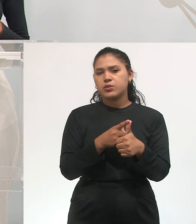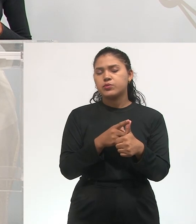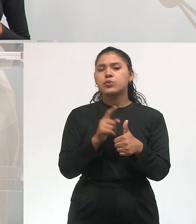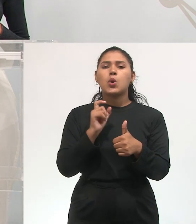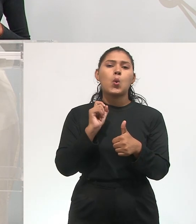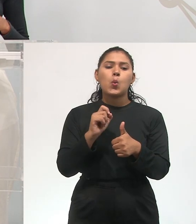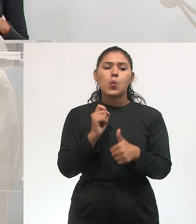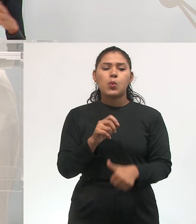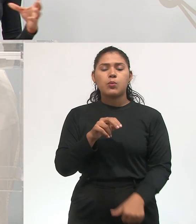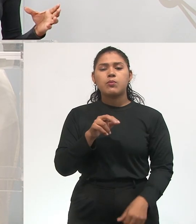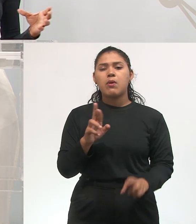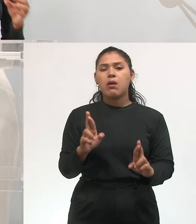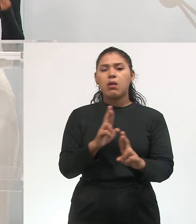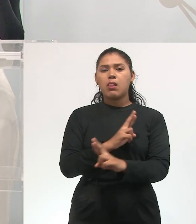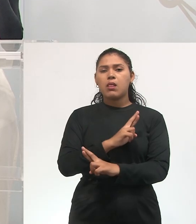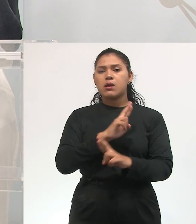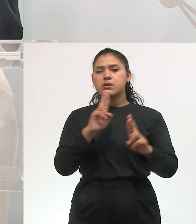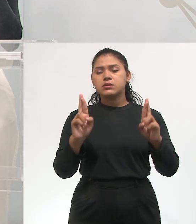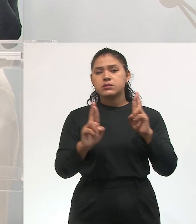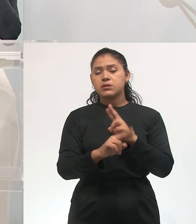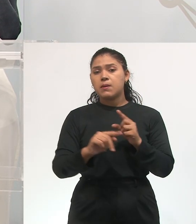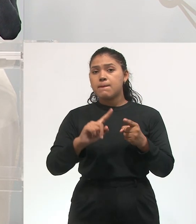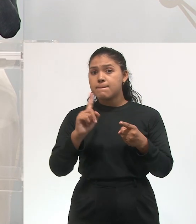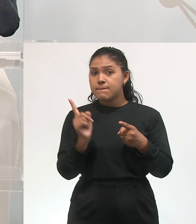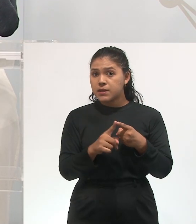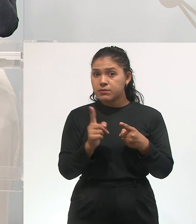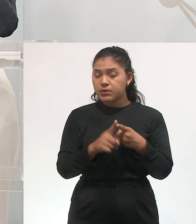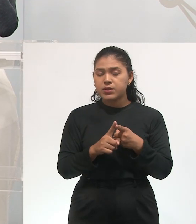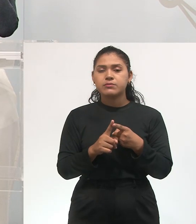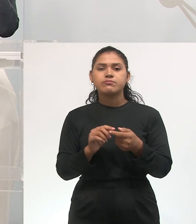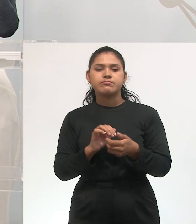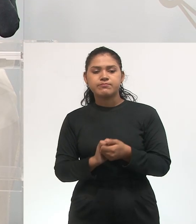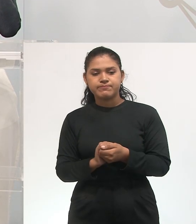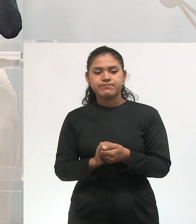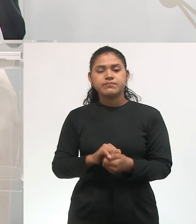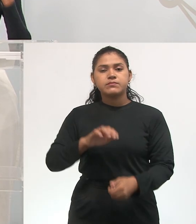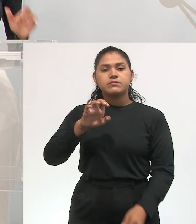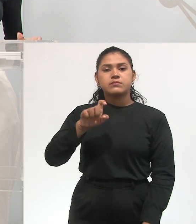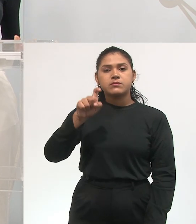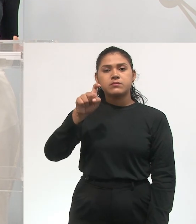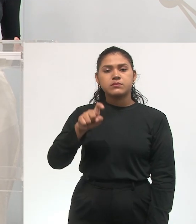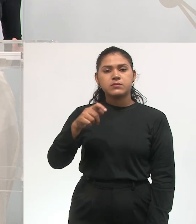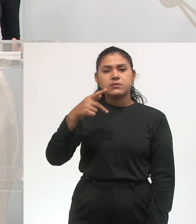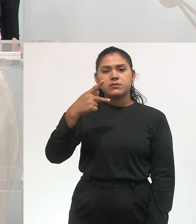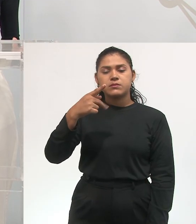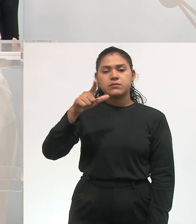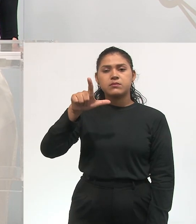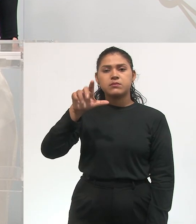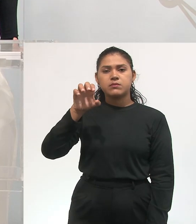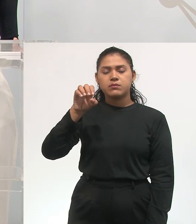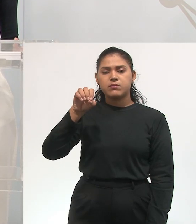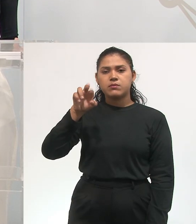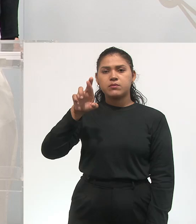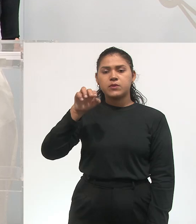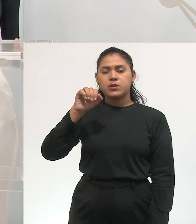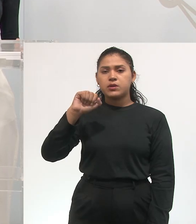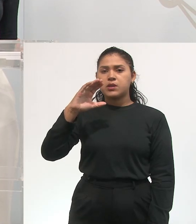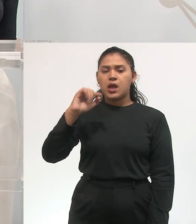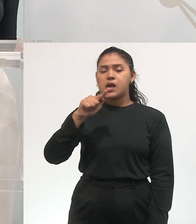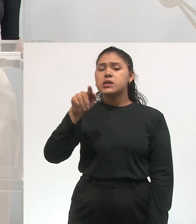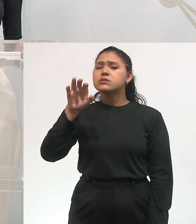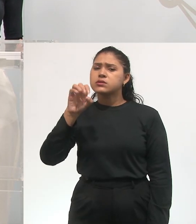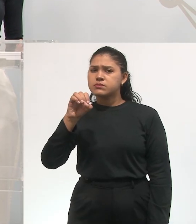relação estabelecida entre as classes sociais é justamente a relação da exploração, né? O